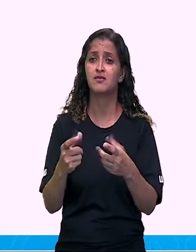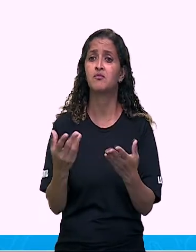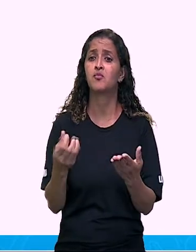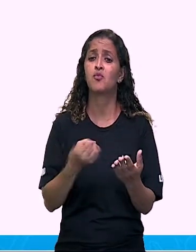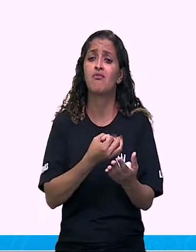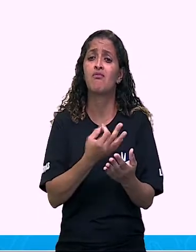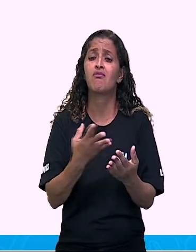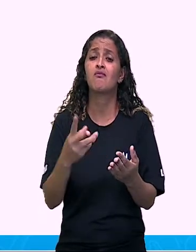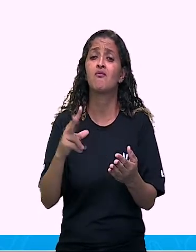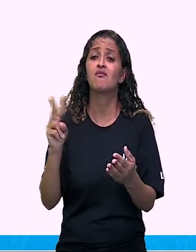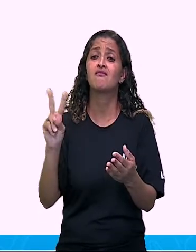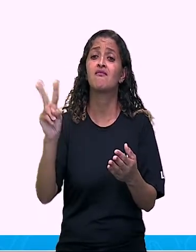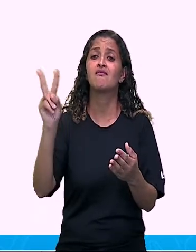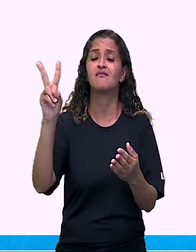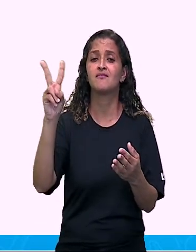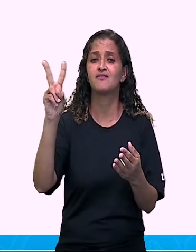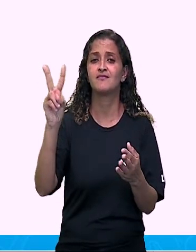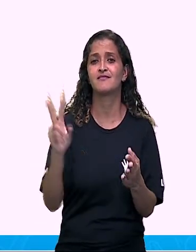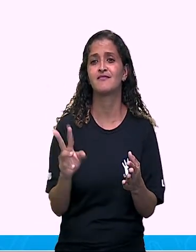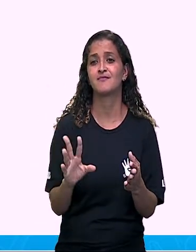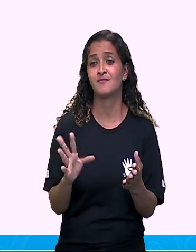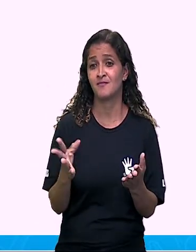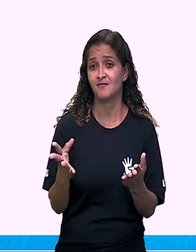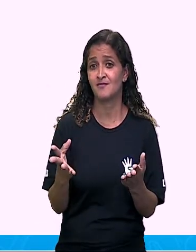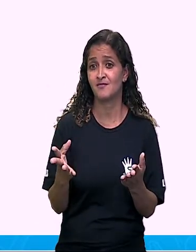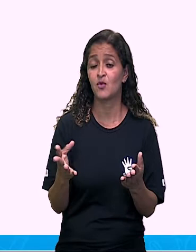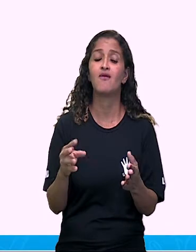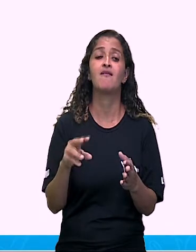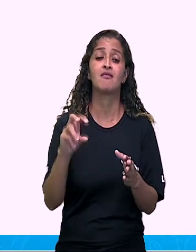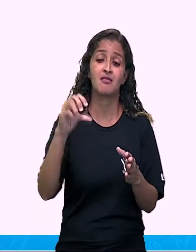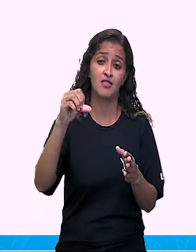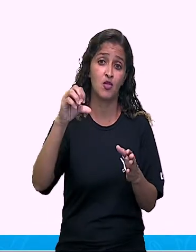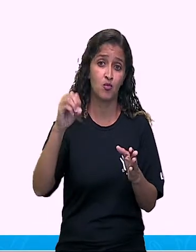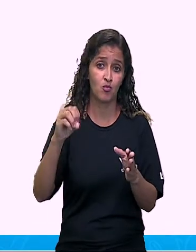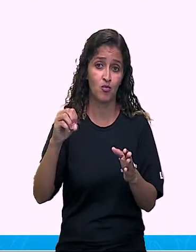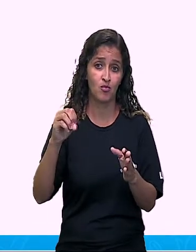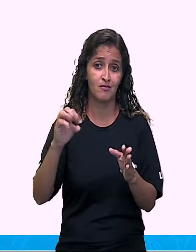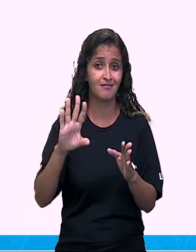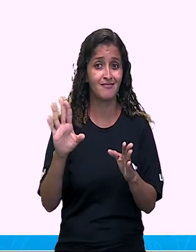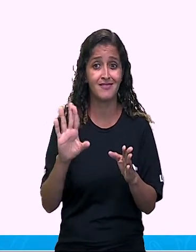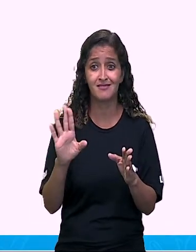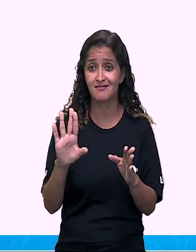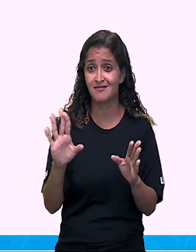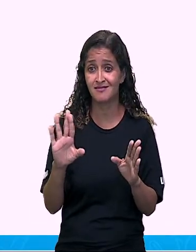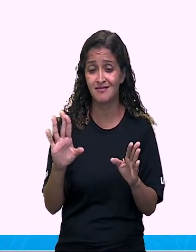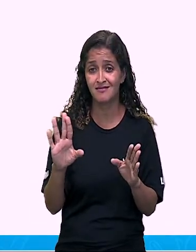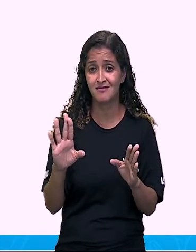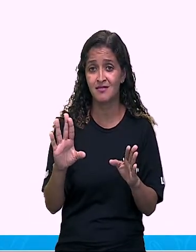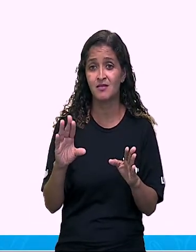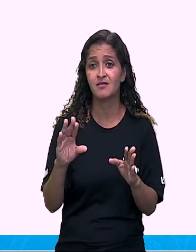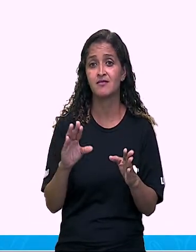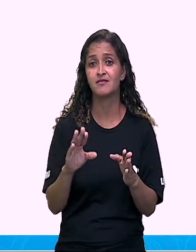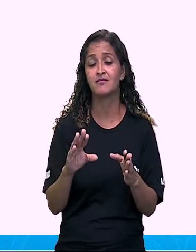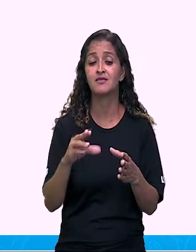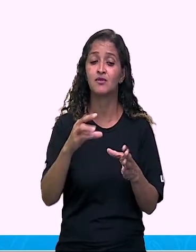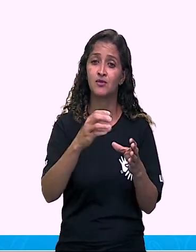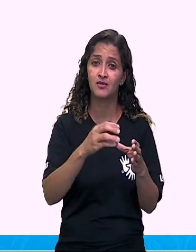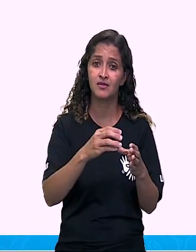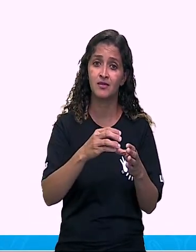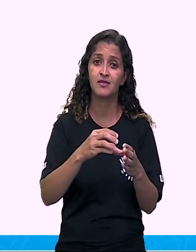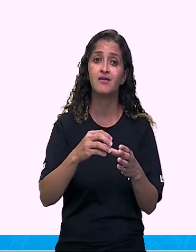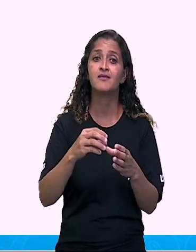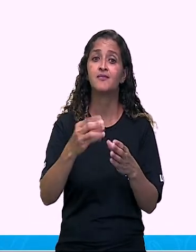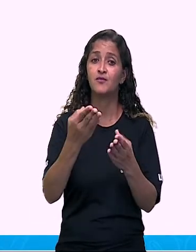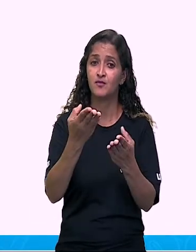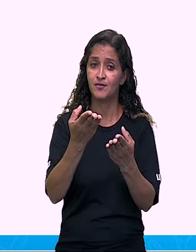valer? Ele não vale 9, ele vale 90, mas você não representa com 90. Você representa com